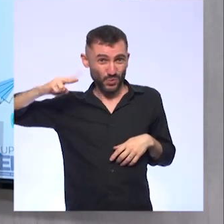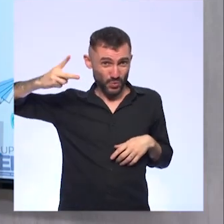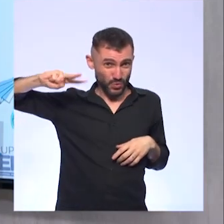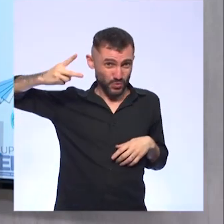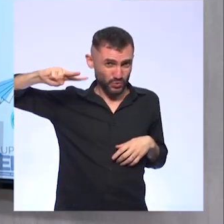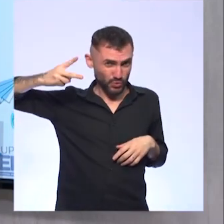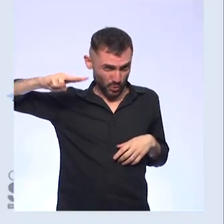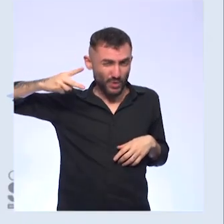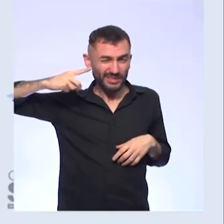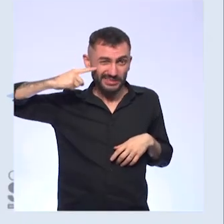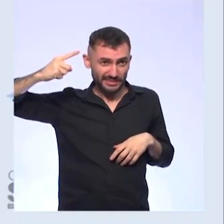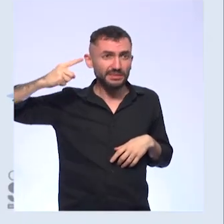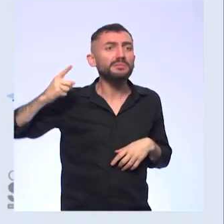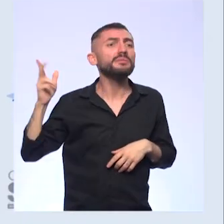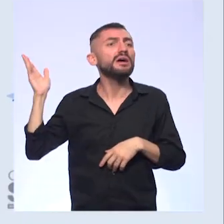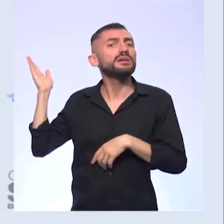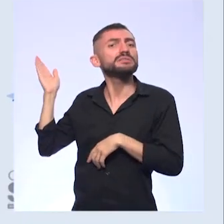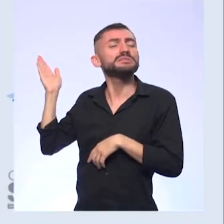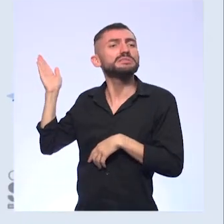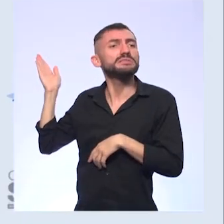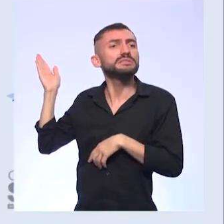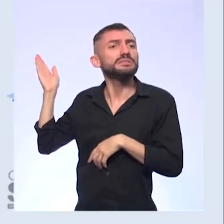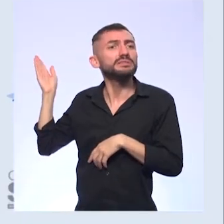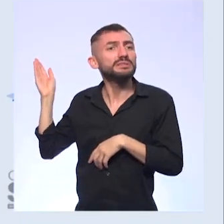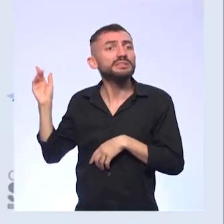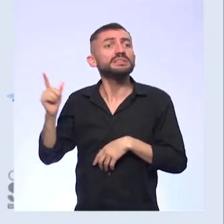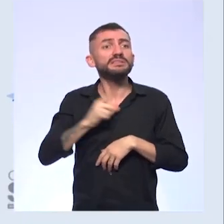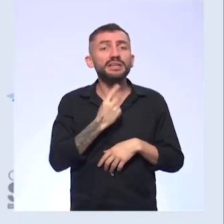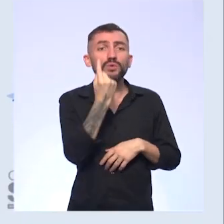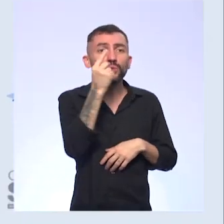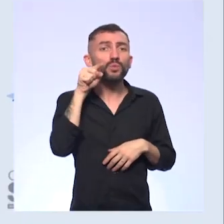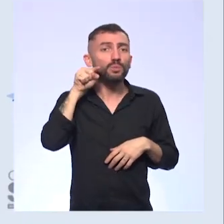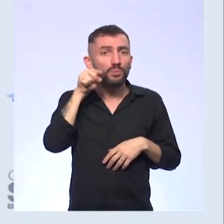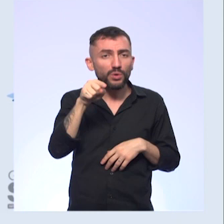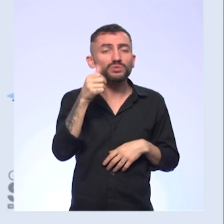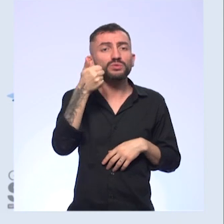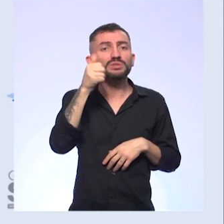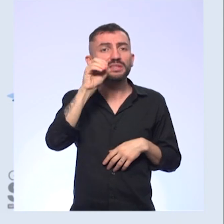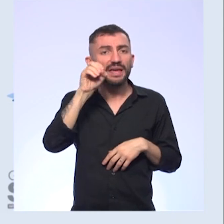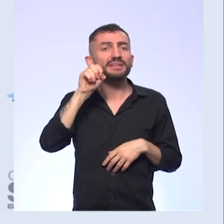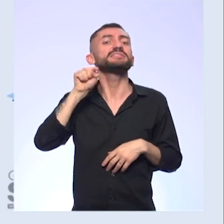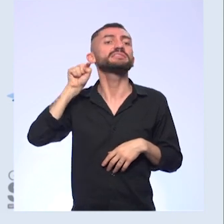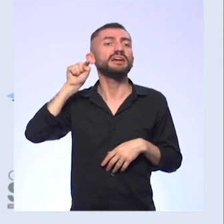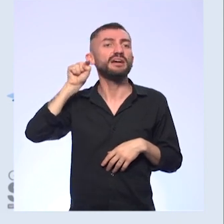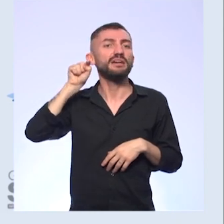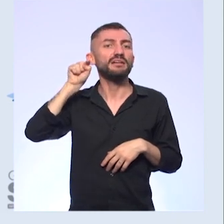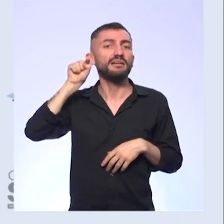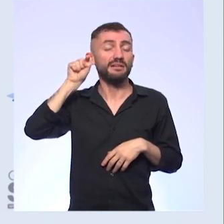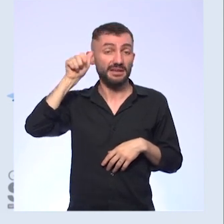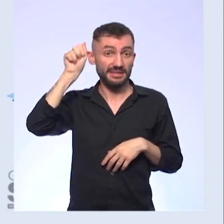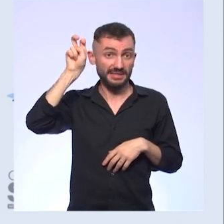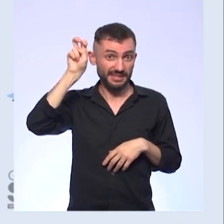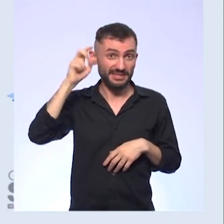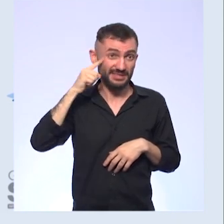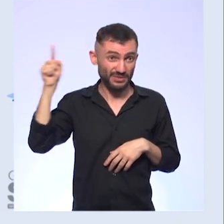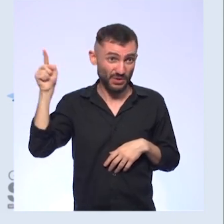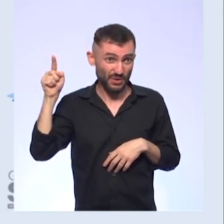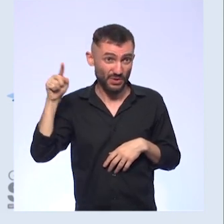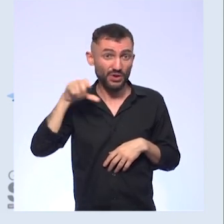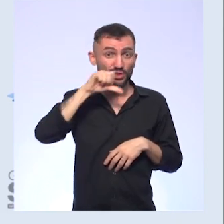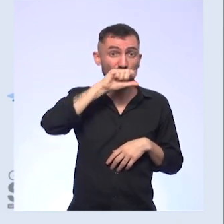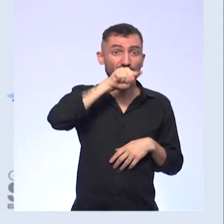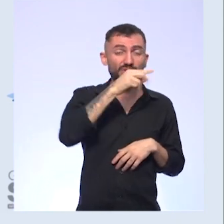10. Concorda comigo que vai estar o número uma vezes vem daqui mais ou menos aqui ó entre